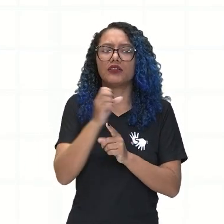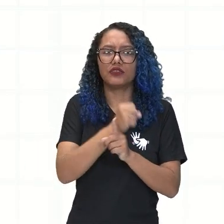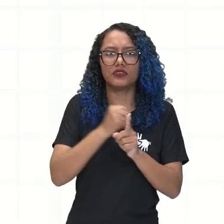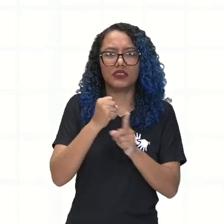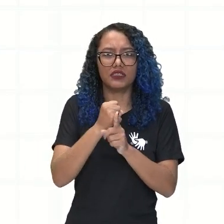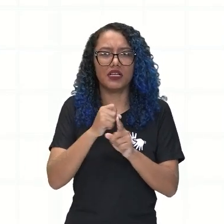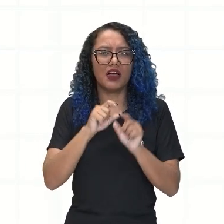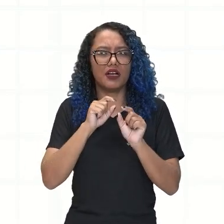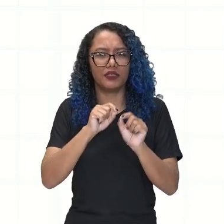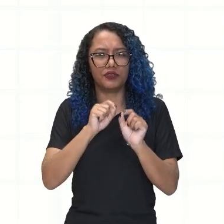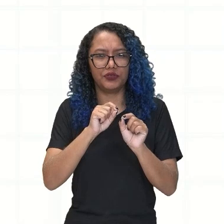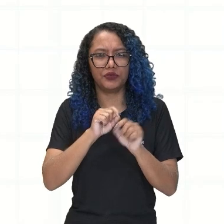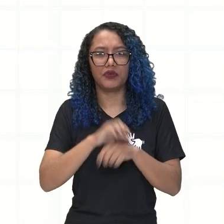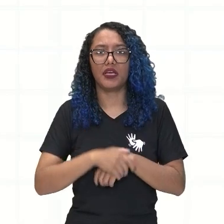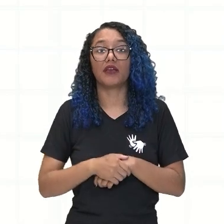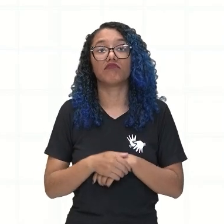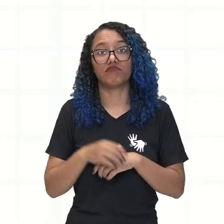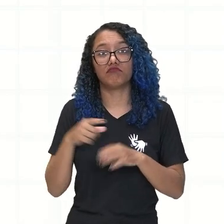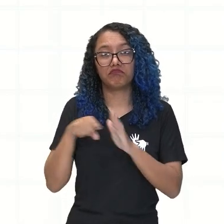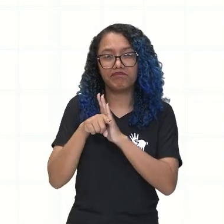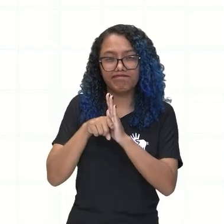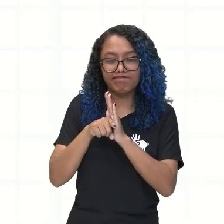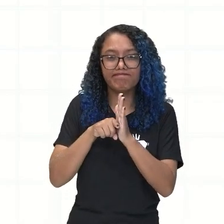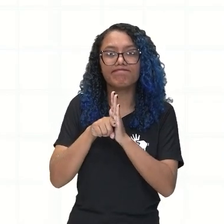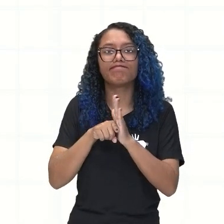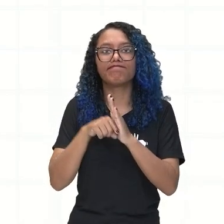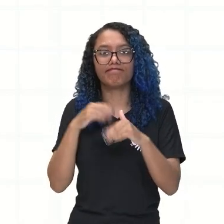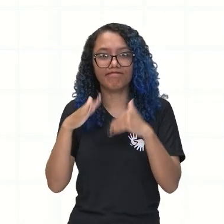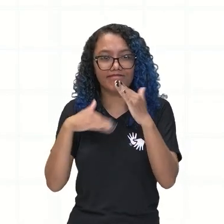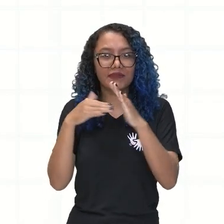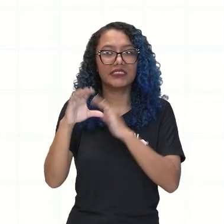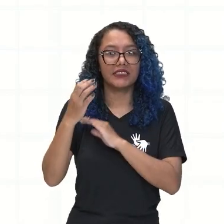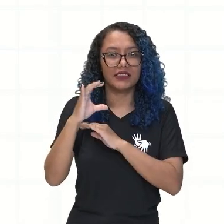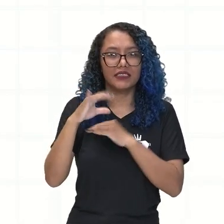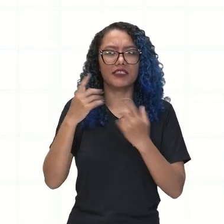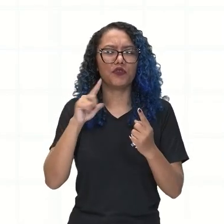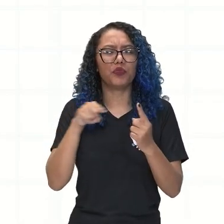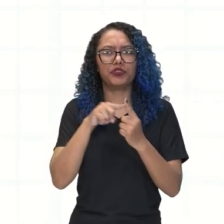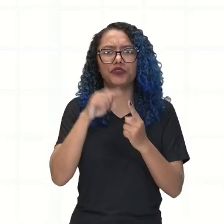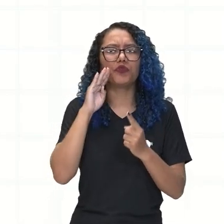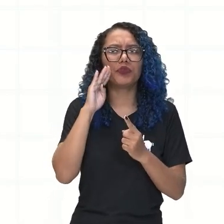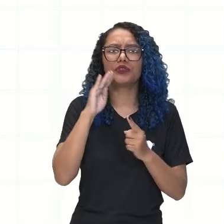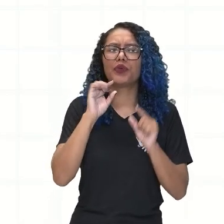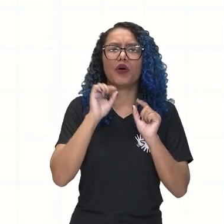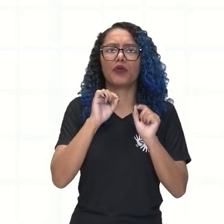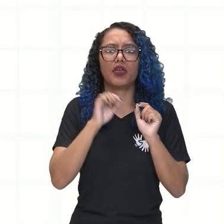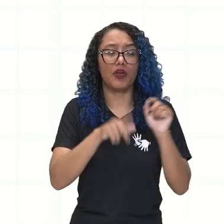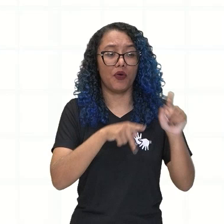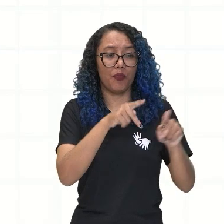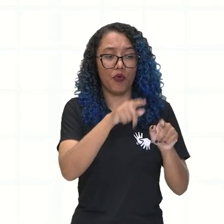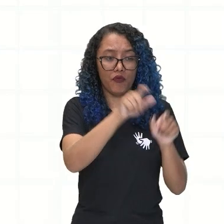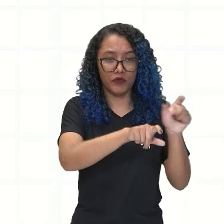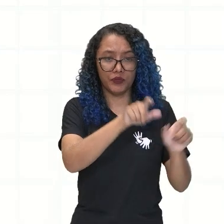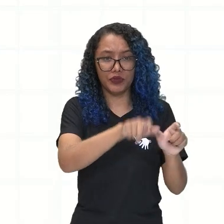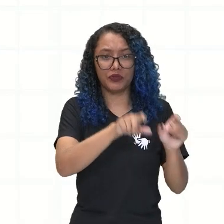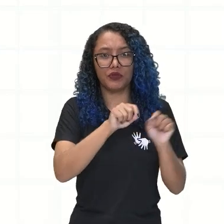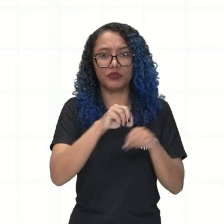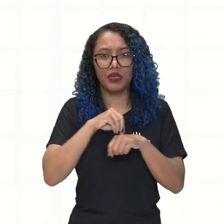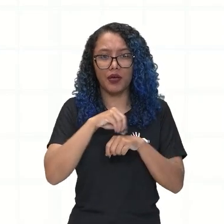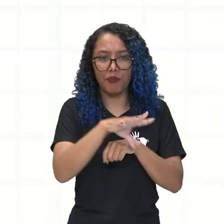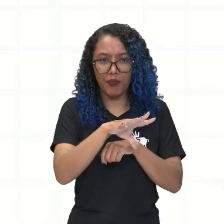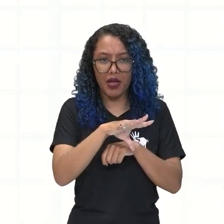produzem ciência. Seu propósito primordial consiste em transmitir à população um saber necessário para que